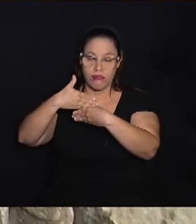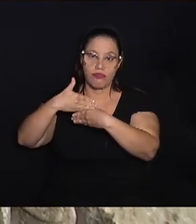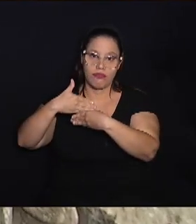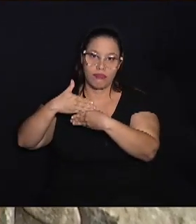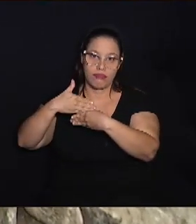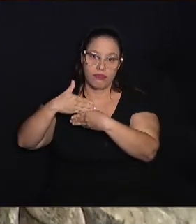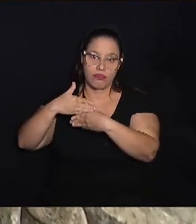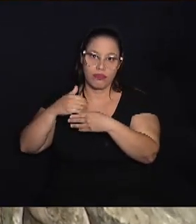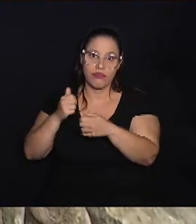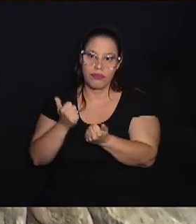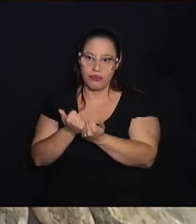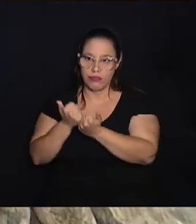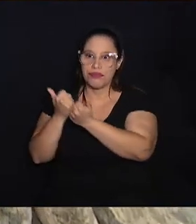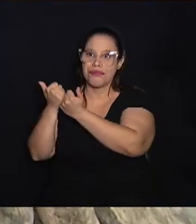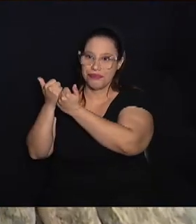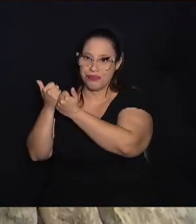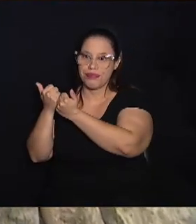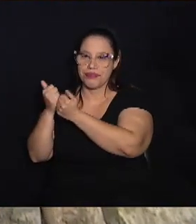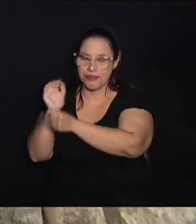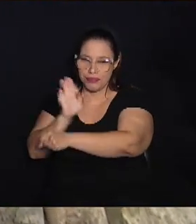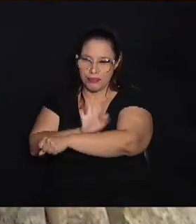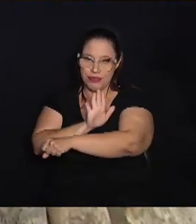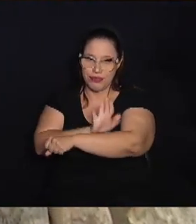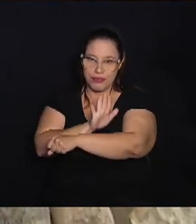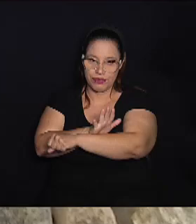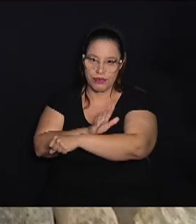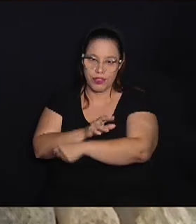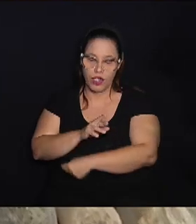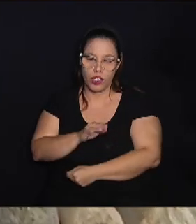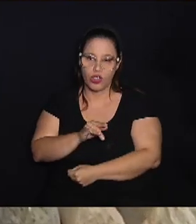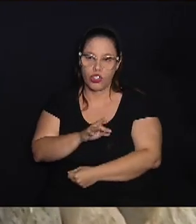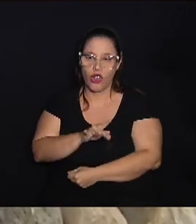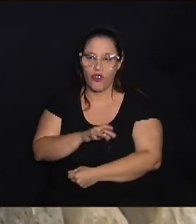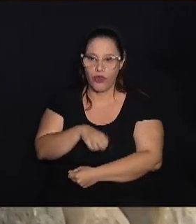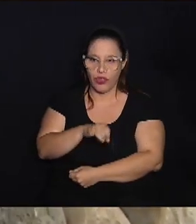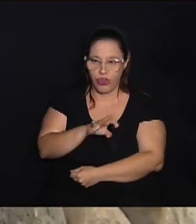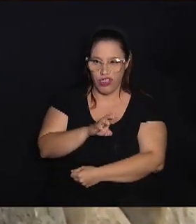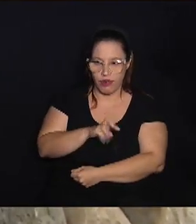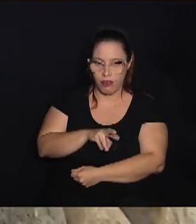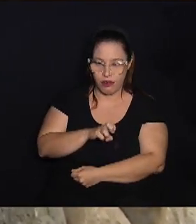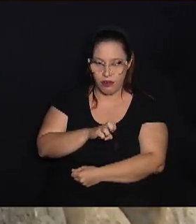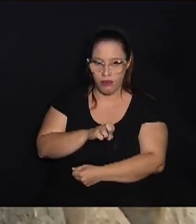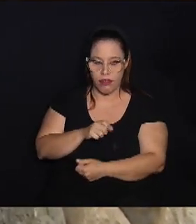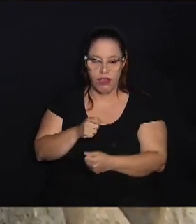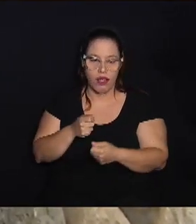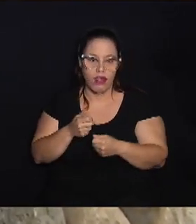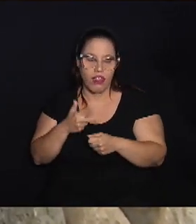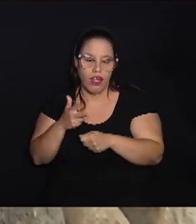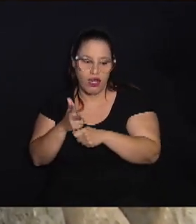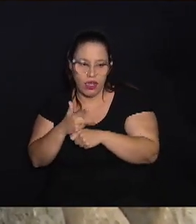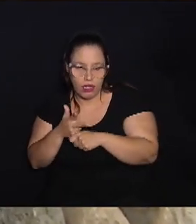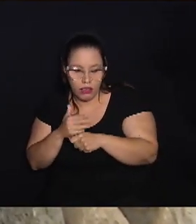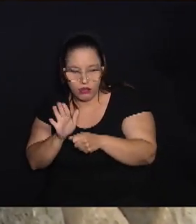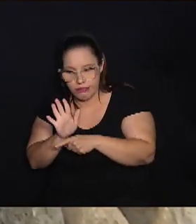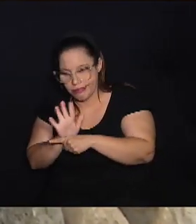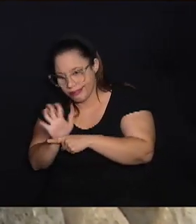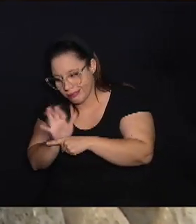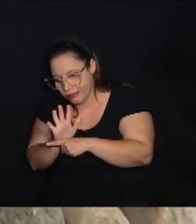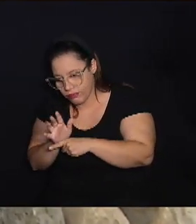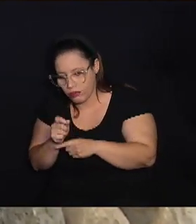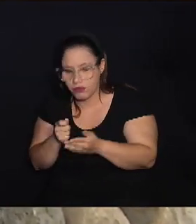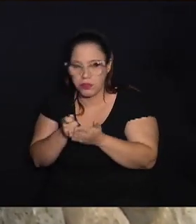que ajuda as pessoas que vão fazer os softwares, que vão editar o filme. Eu também